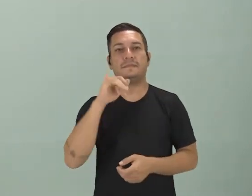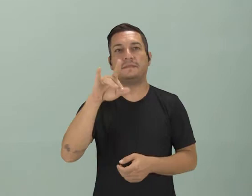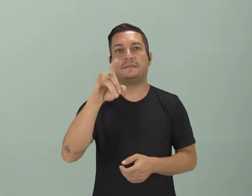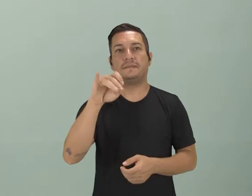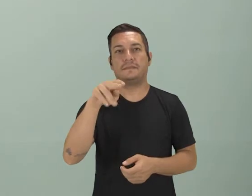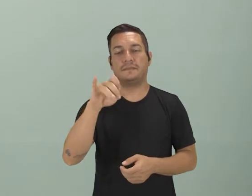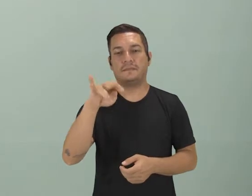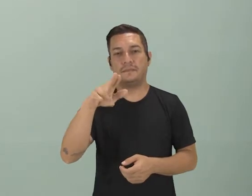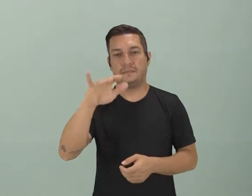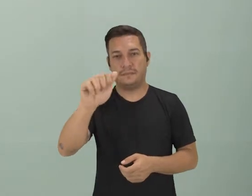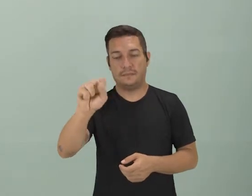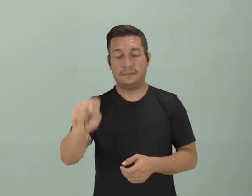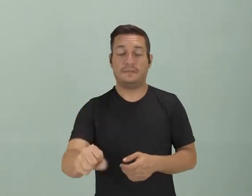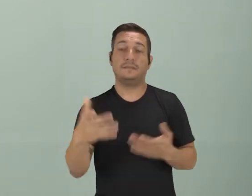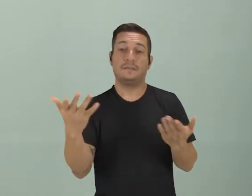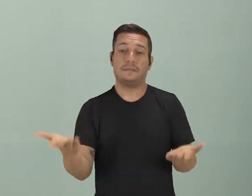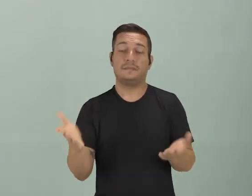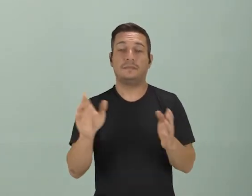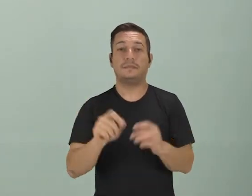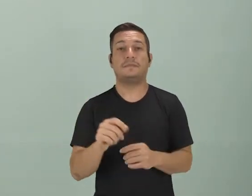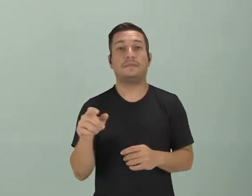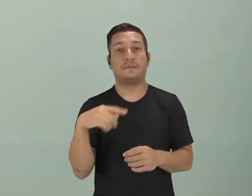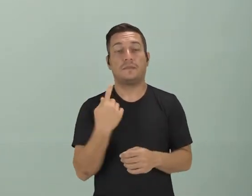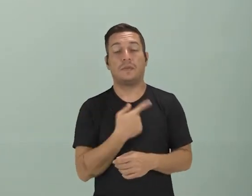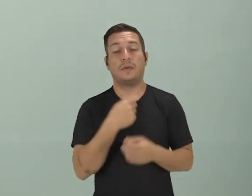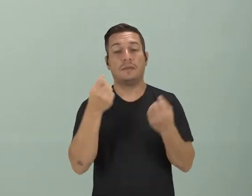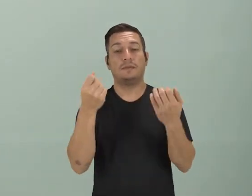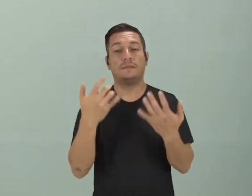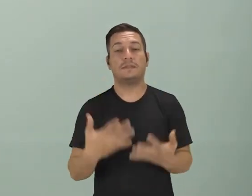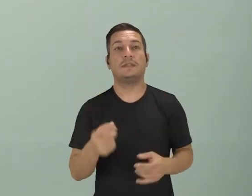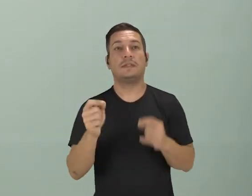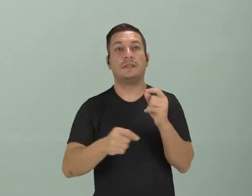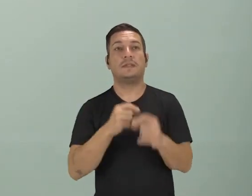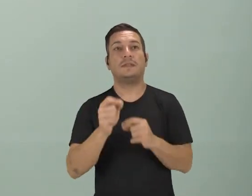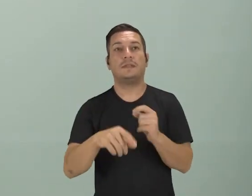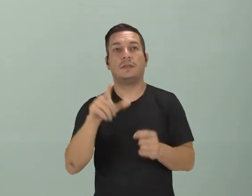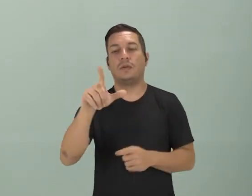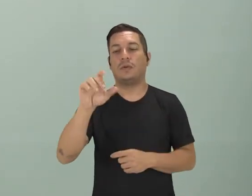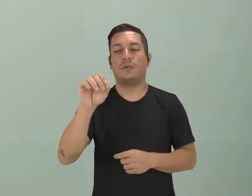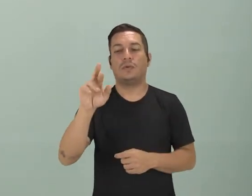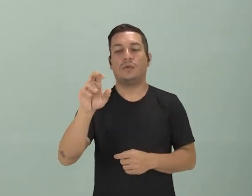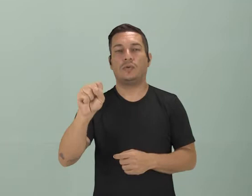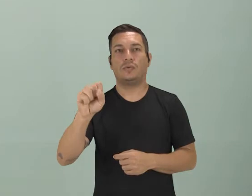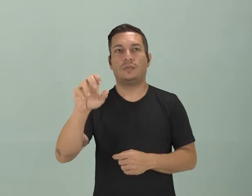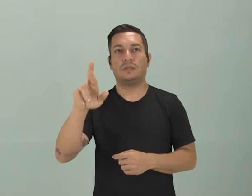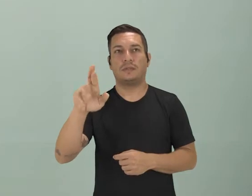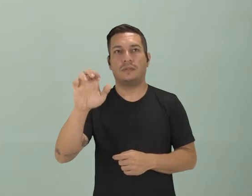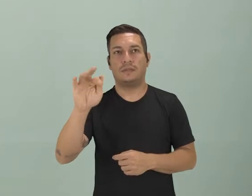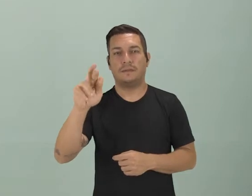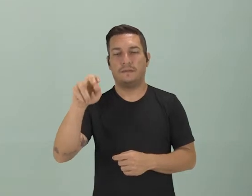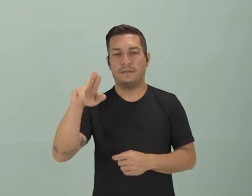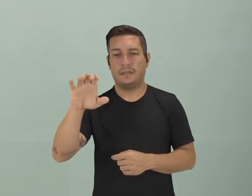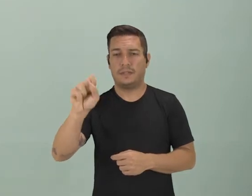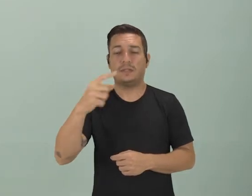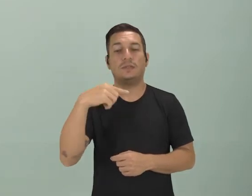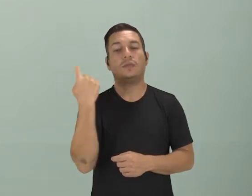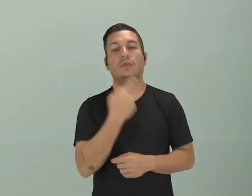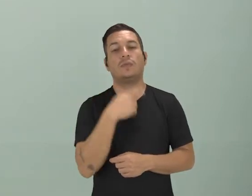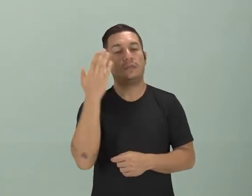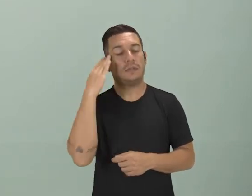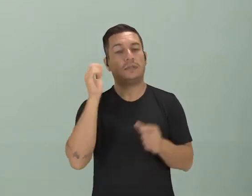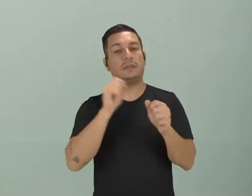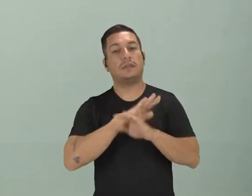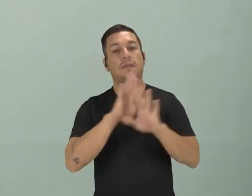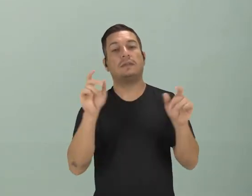idiomáticas. Especificamente, vamos a hablar de los refranes. Vamos entender o que é o